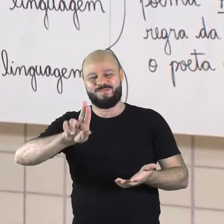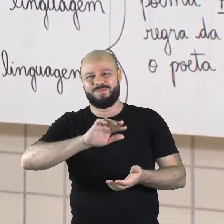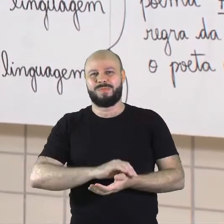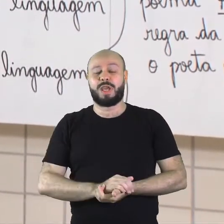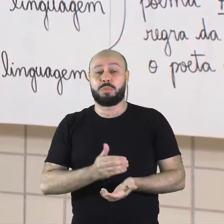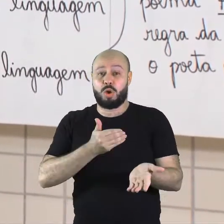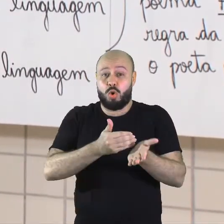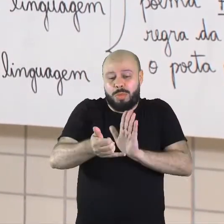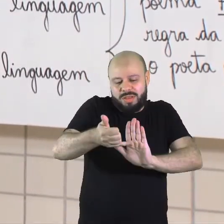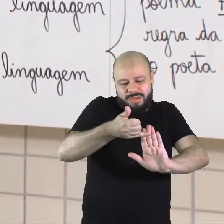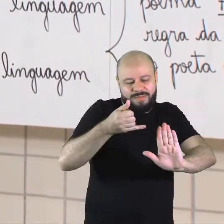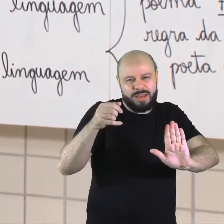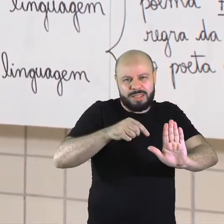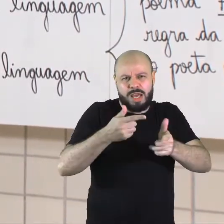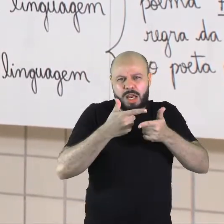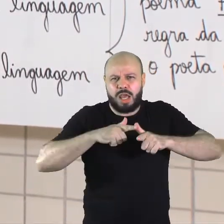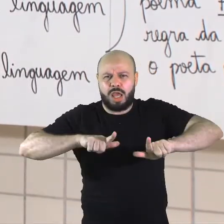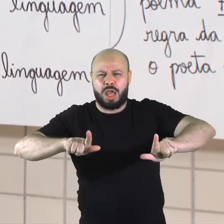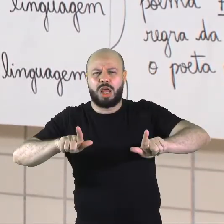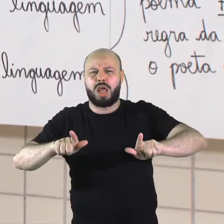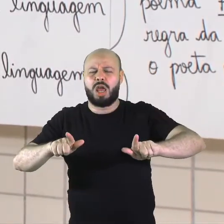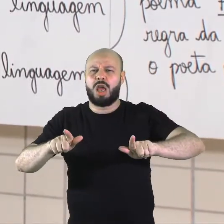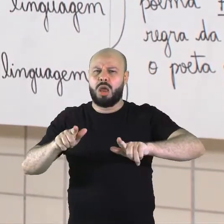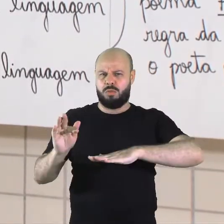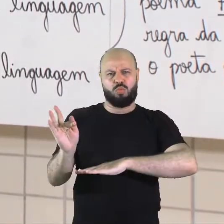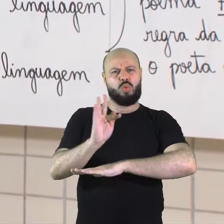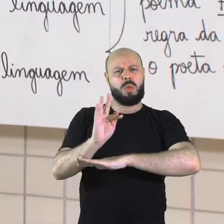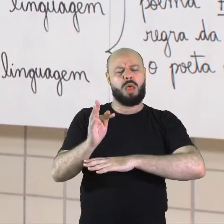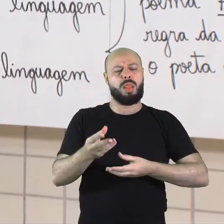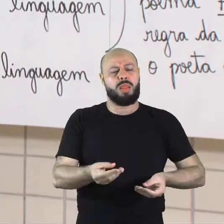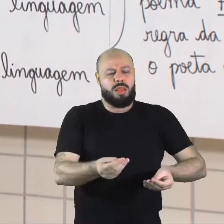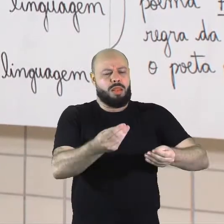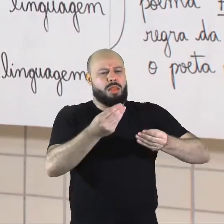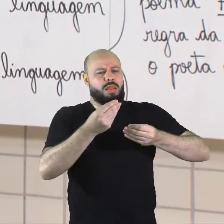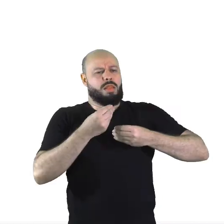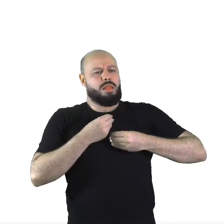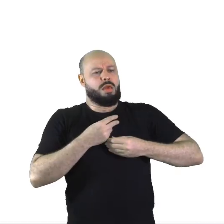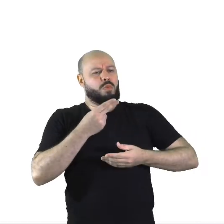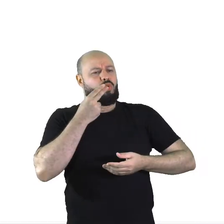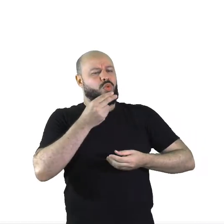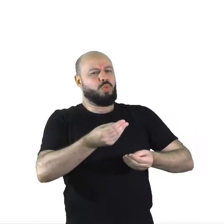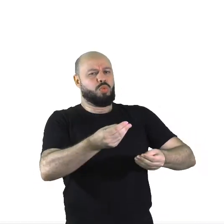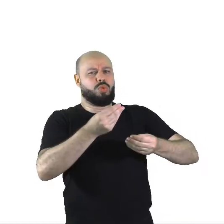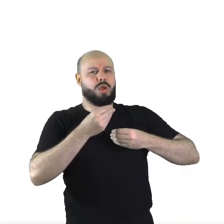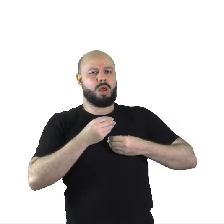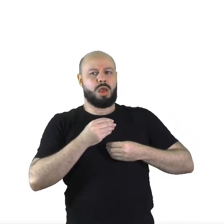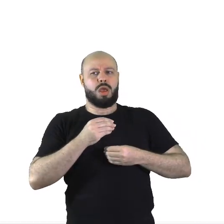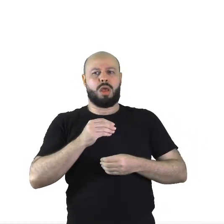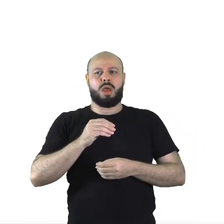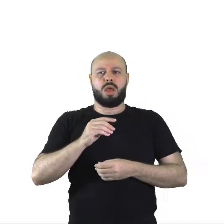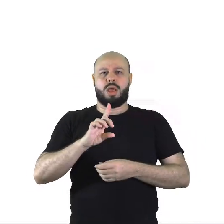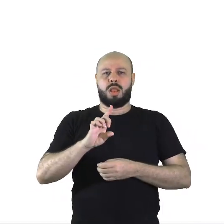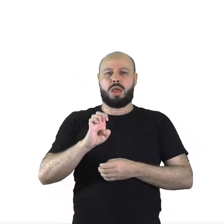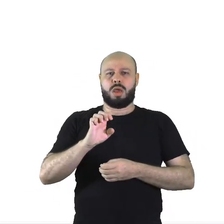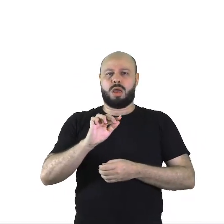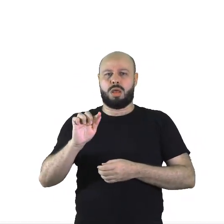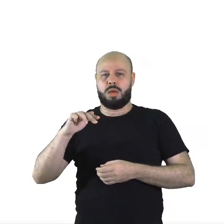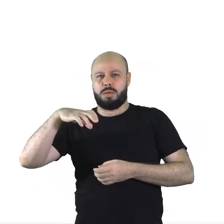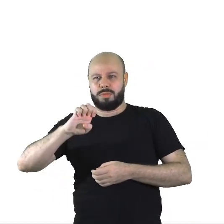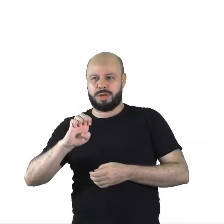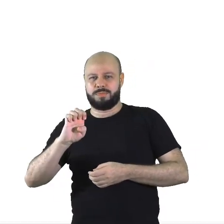com o verso da gramática normativa dei-me, esse me, que é um pronome átono. E aí, quando